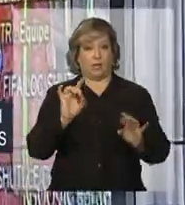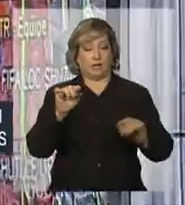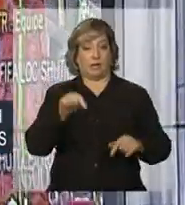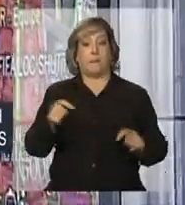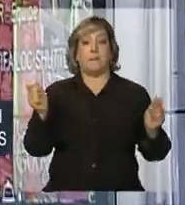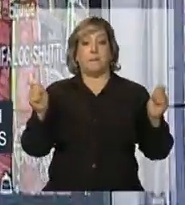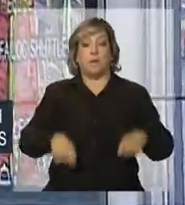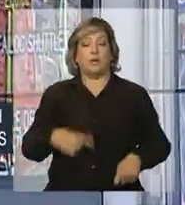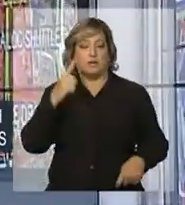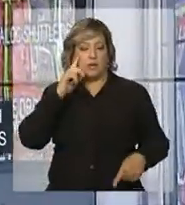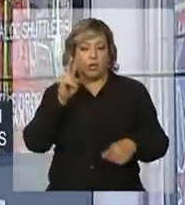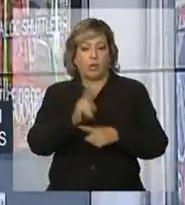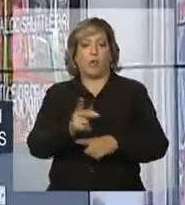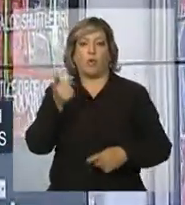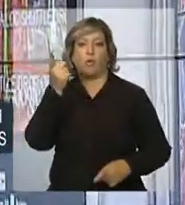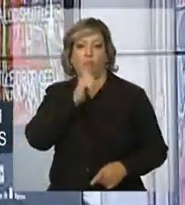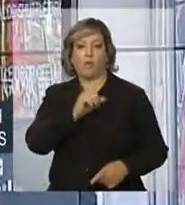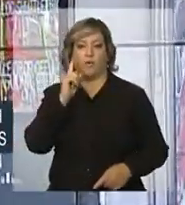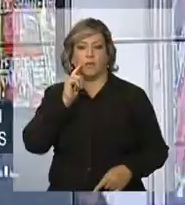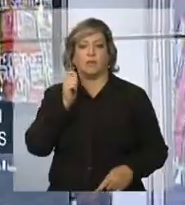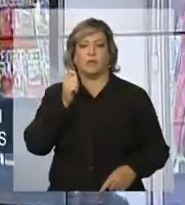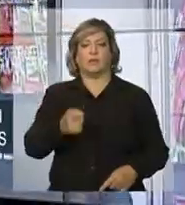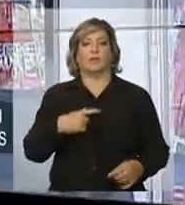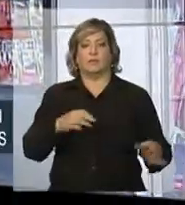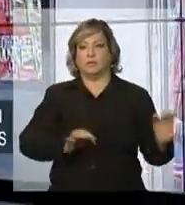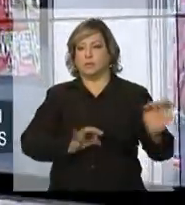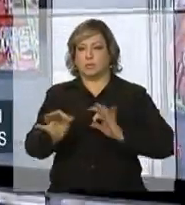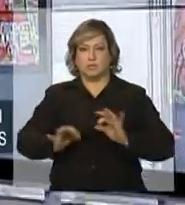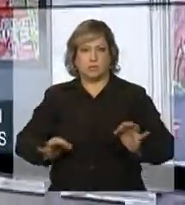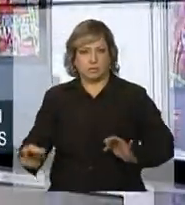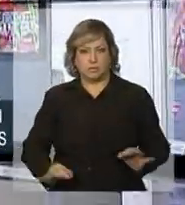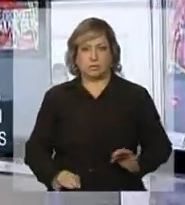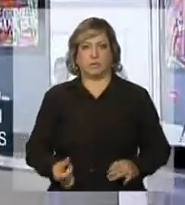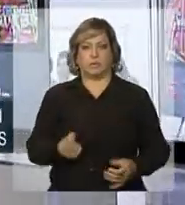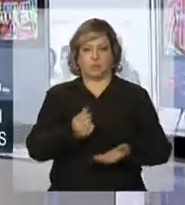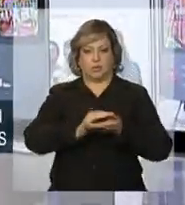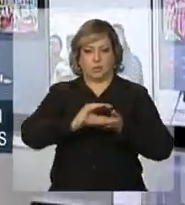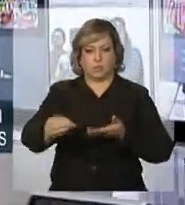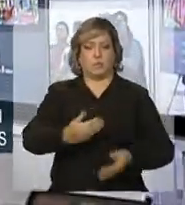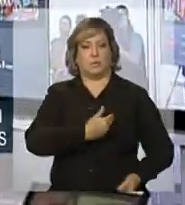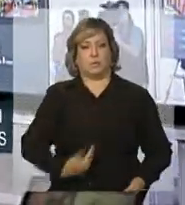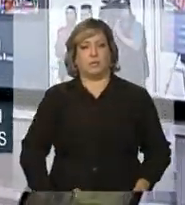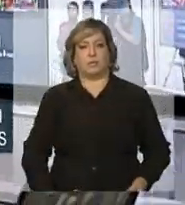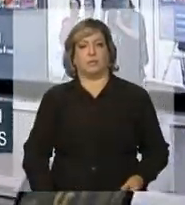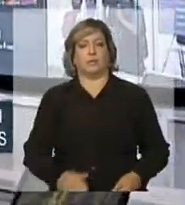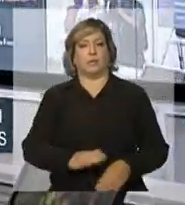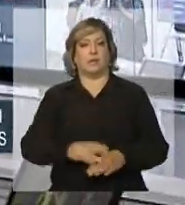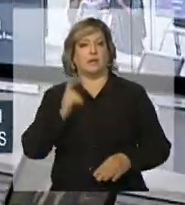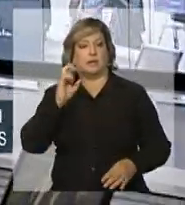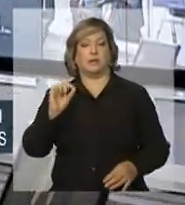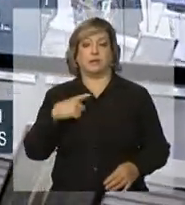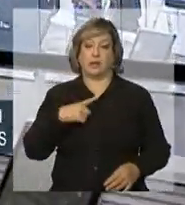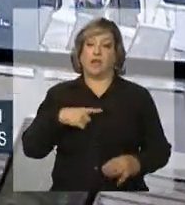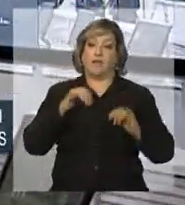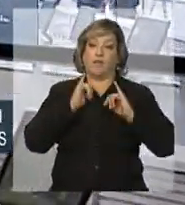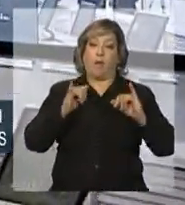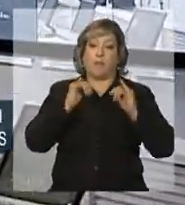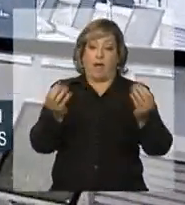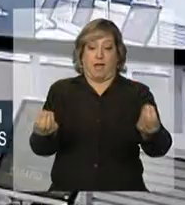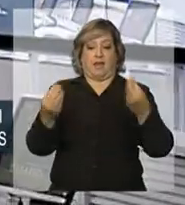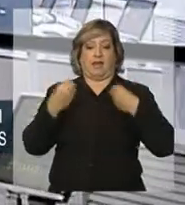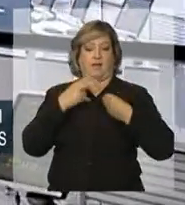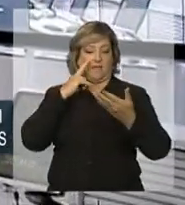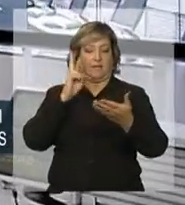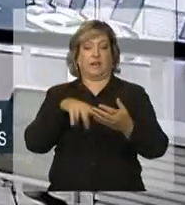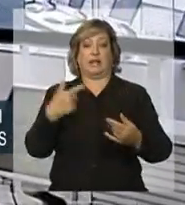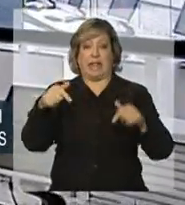de movimentar efetivo, aplicar recurso público de maneira mais inteligente, de maneira mais... porque eu tenho mais dados que me ofereçam. Então, eu tenho dessa